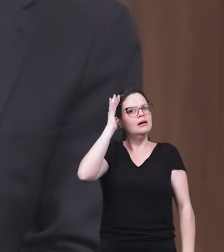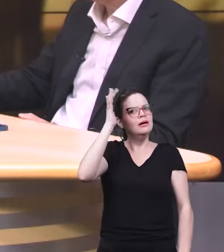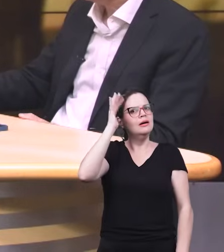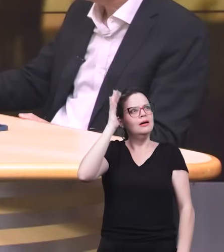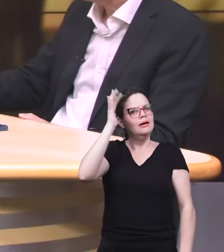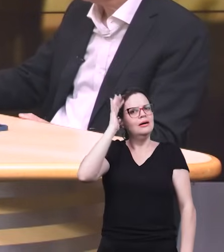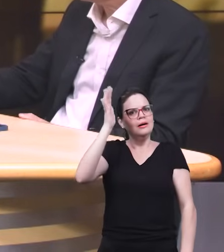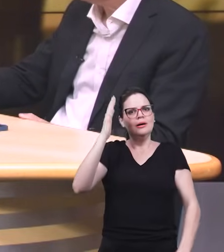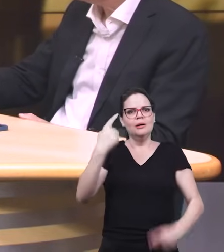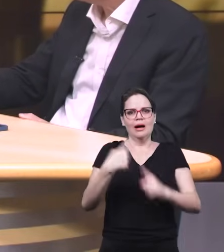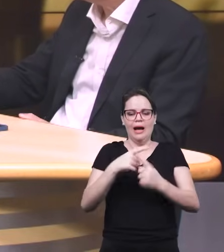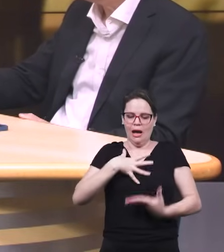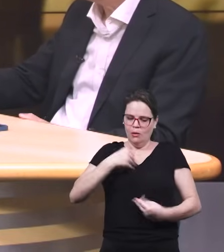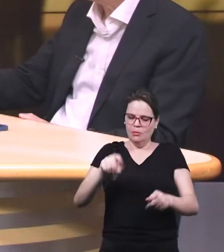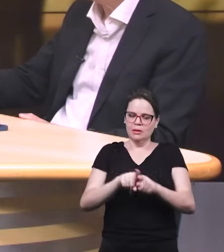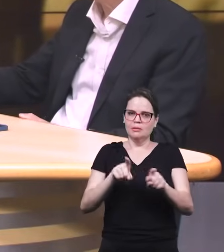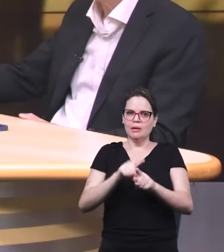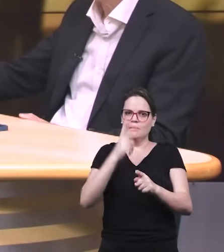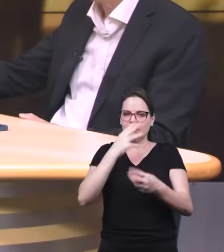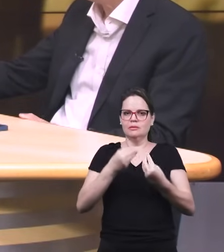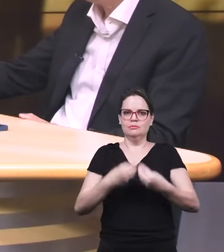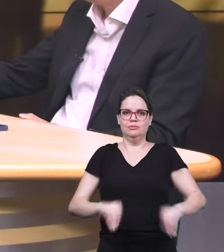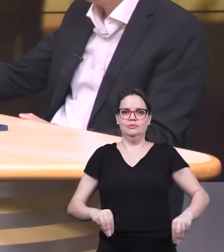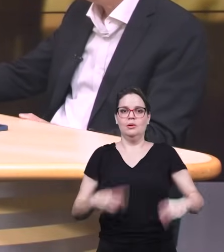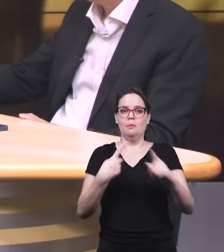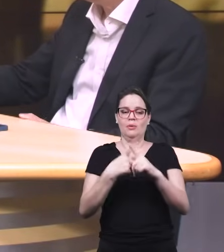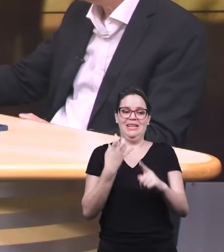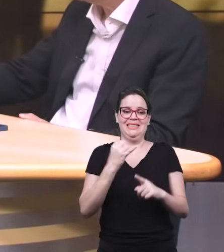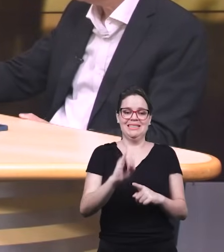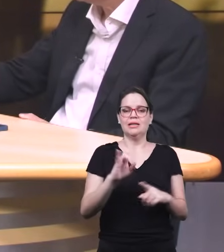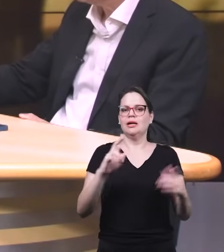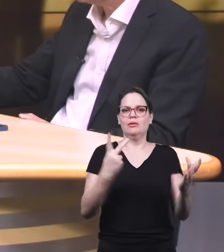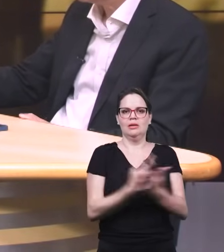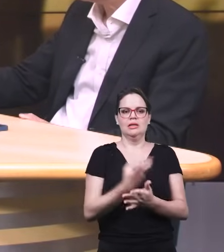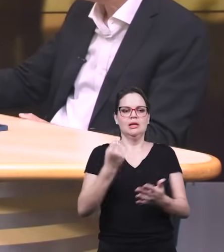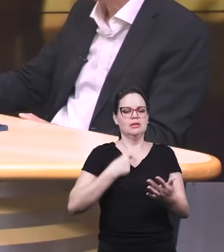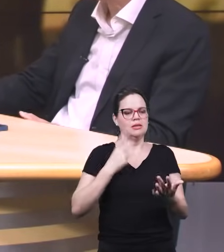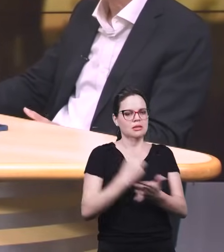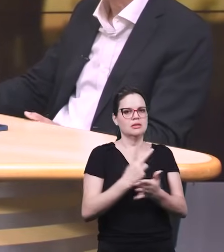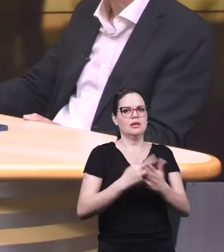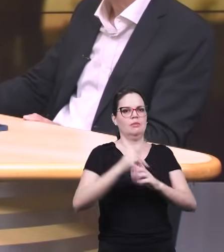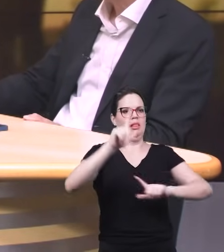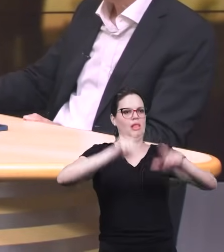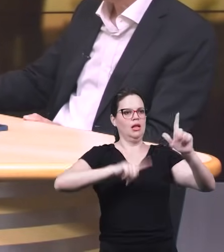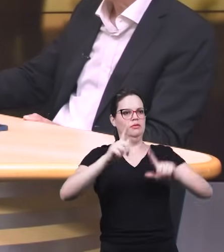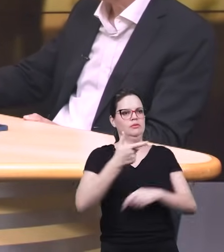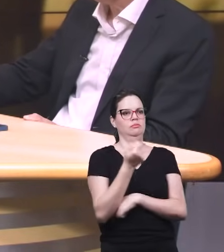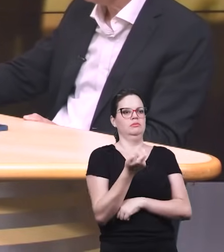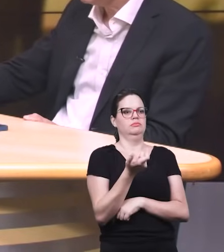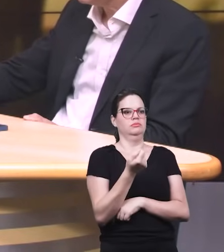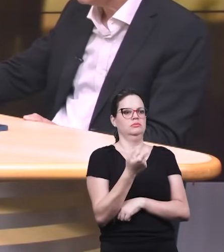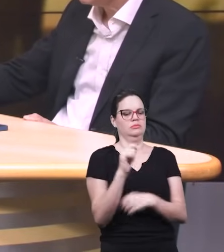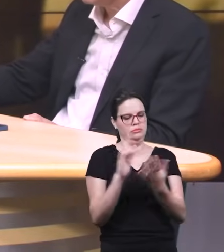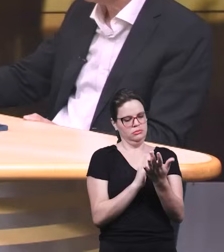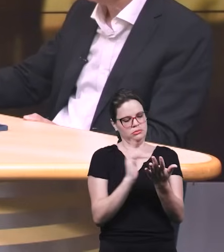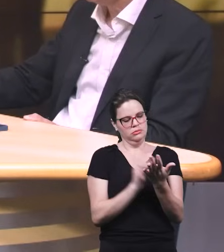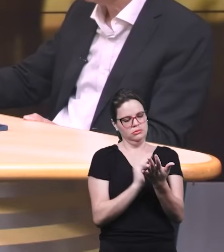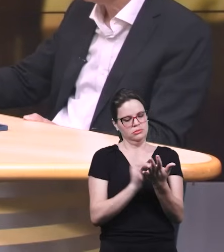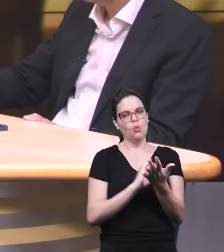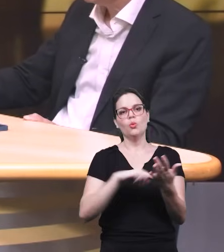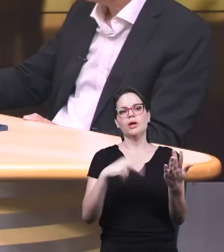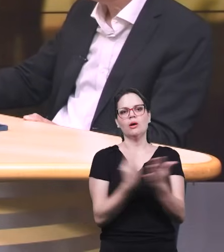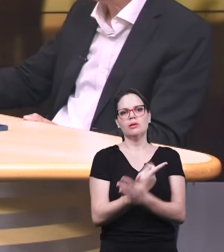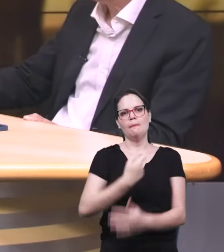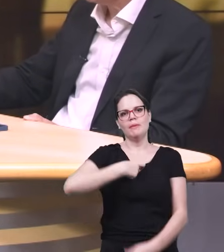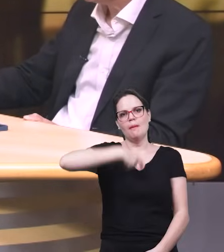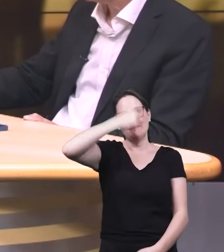final, de tanto consumir, a mente fica viciada. Uhum. Né, a certas ali substâncias que são produzidas. E essa